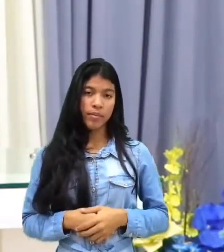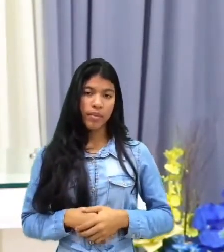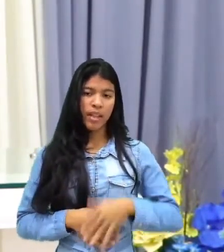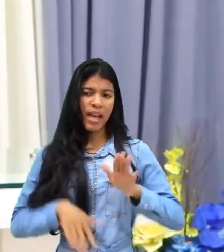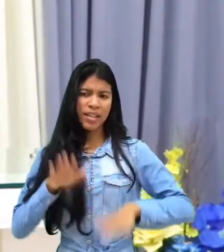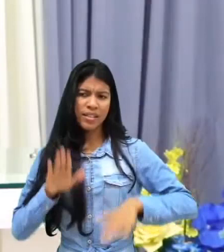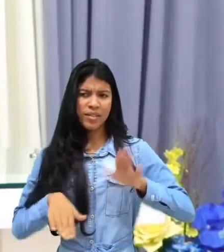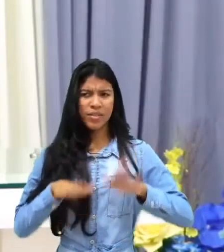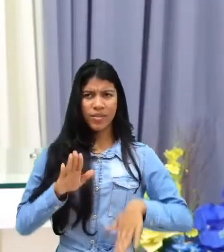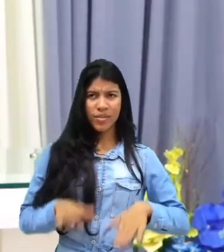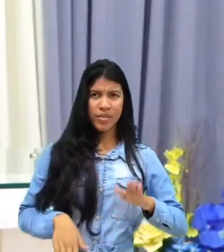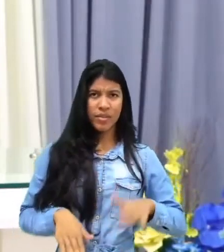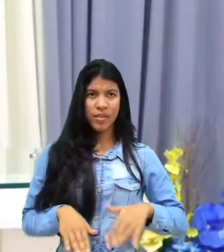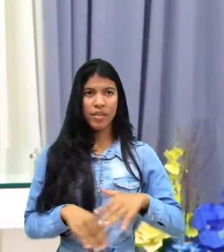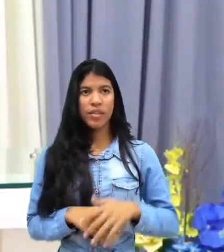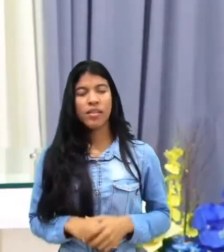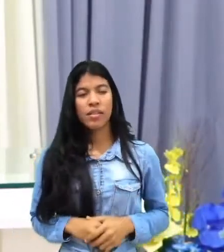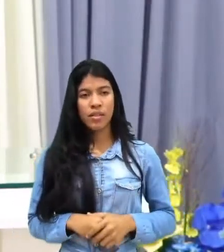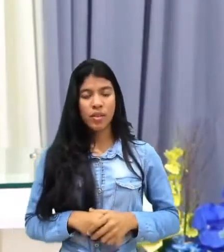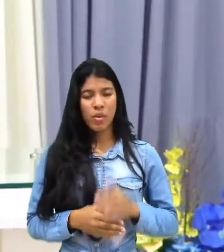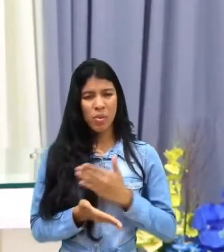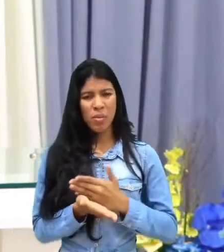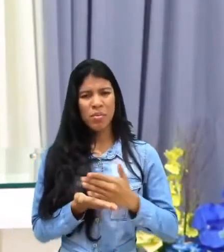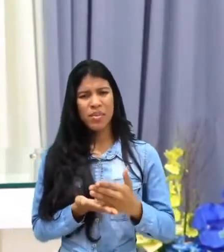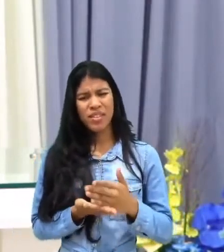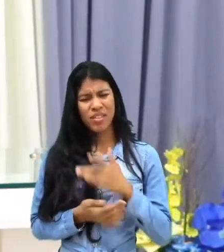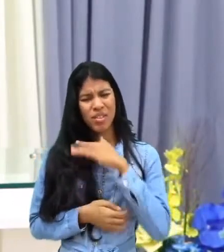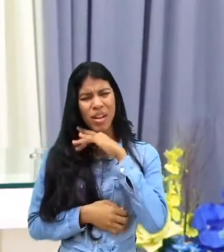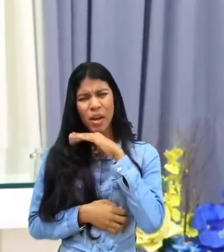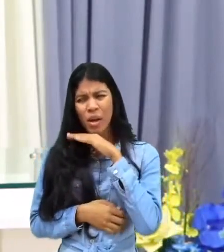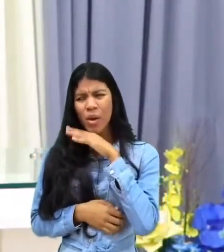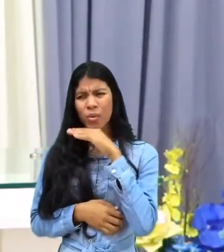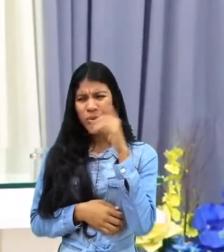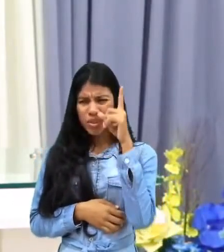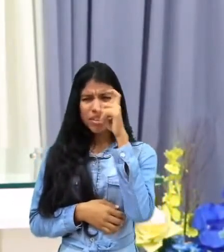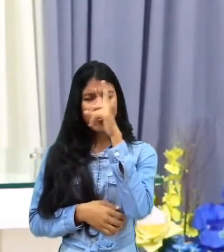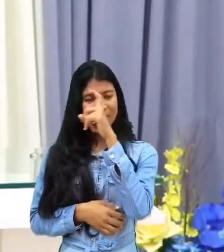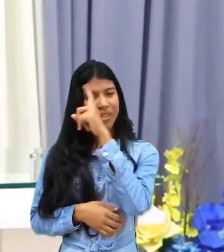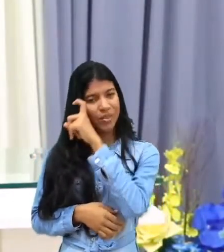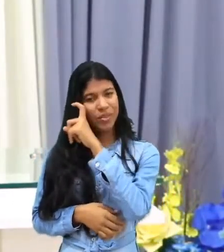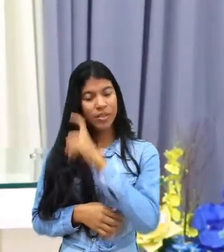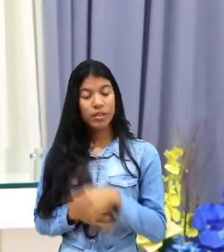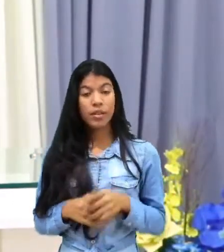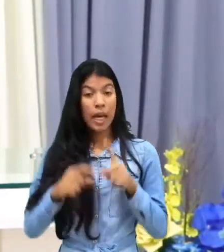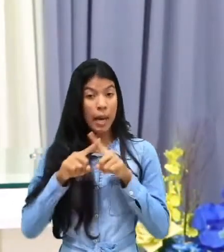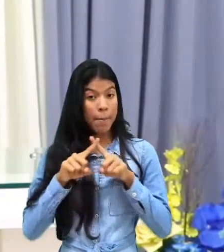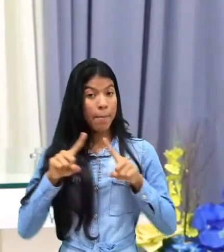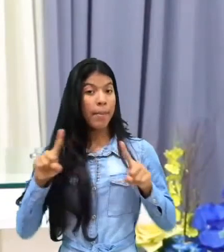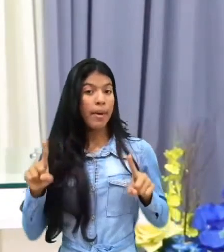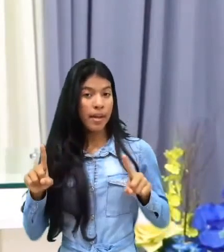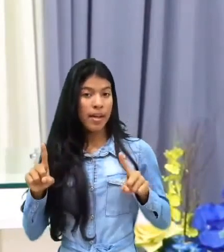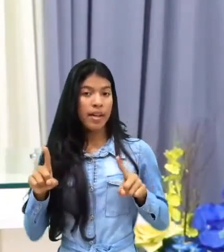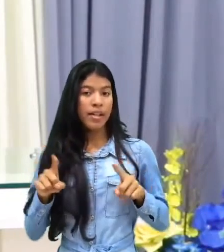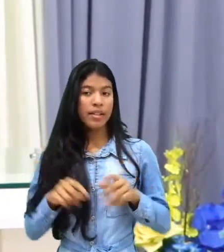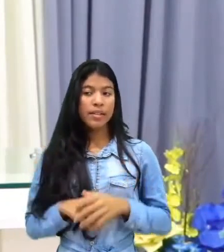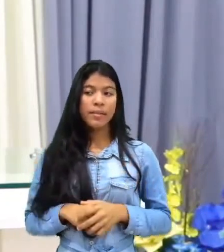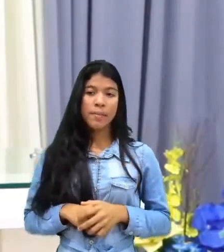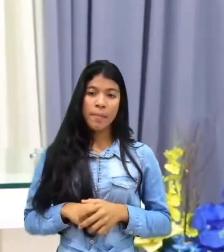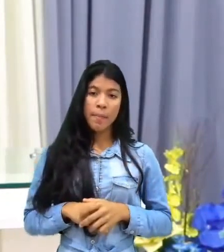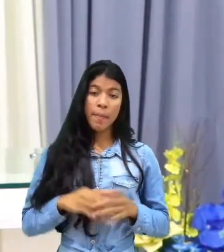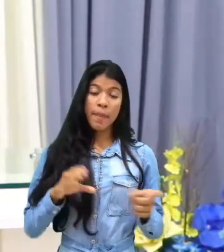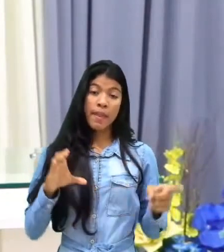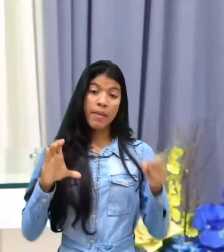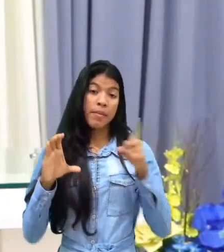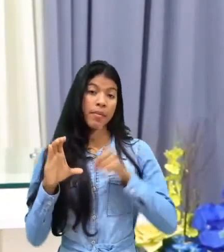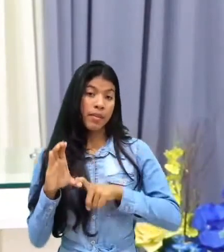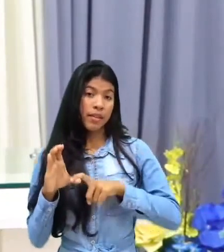meio deturpado, assim, é meio complicado, mas tudo vai depender, não é? O divisor de águas